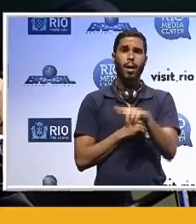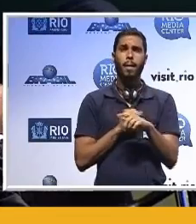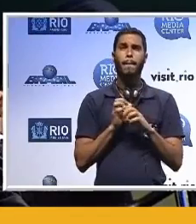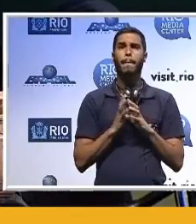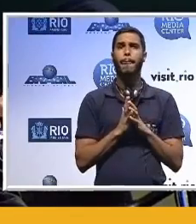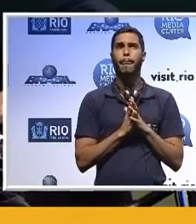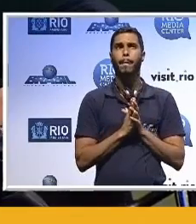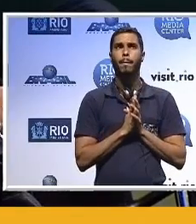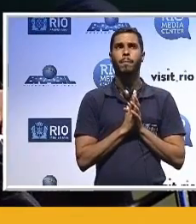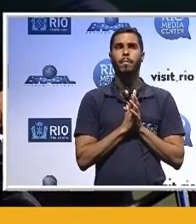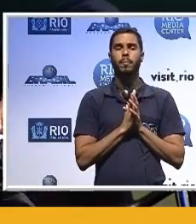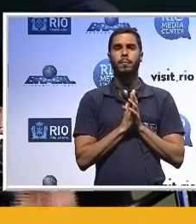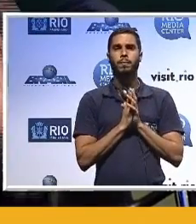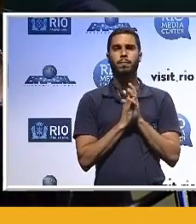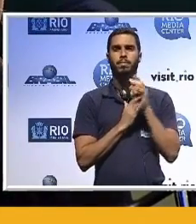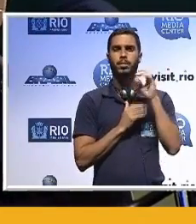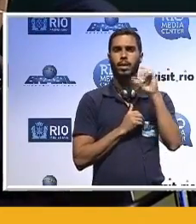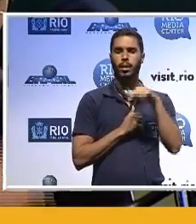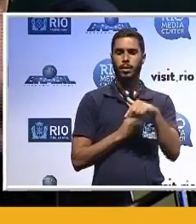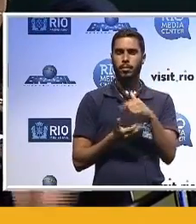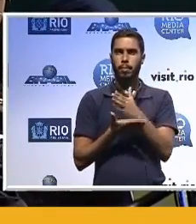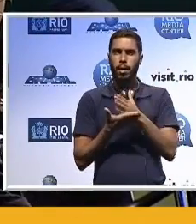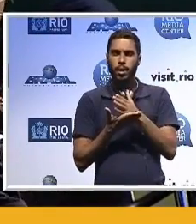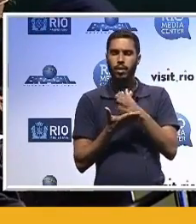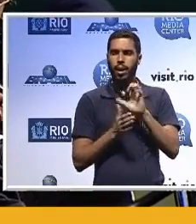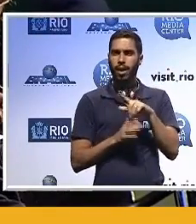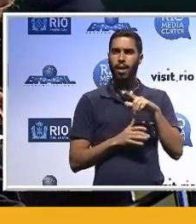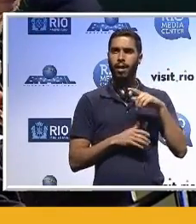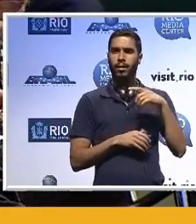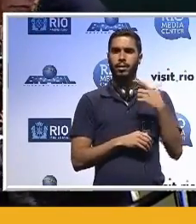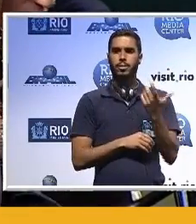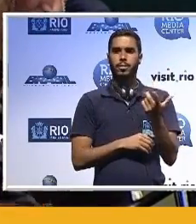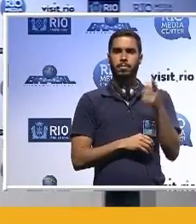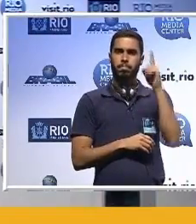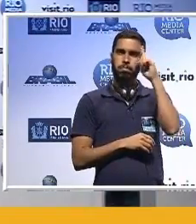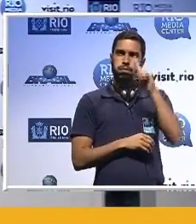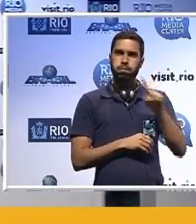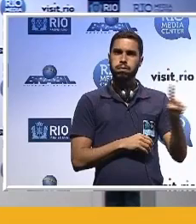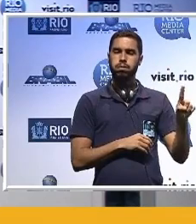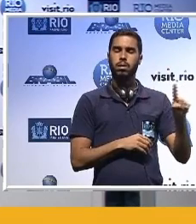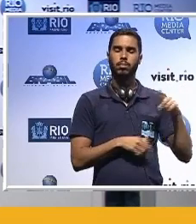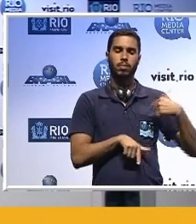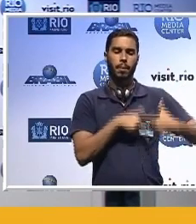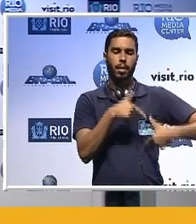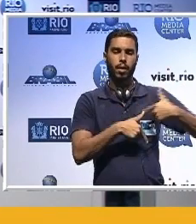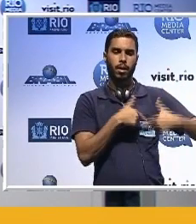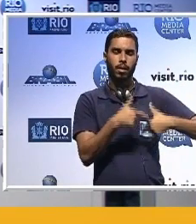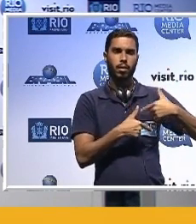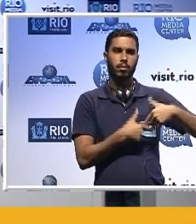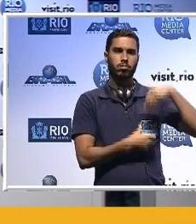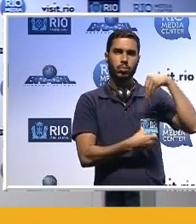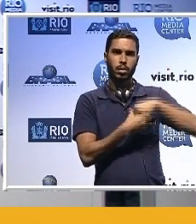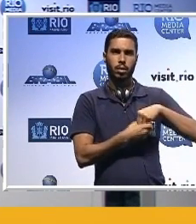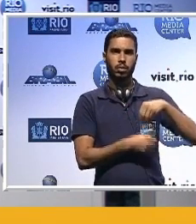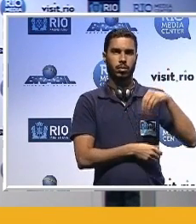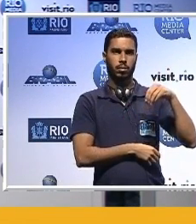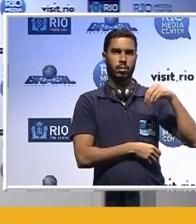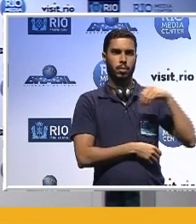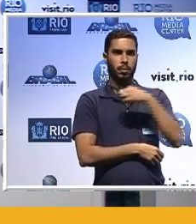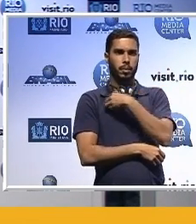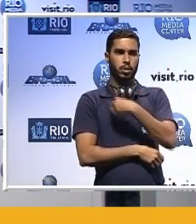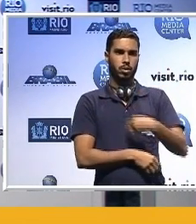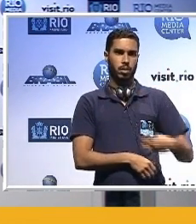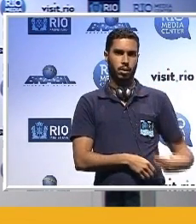isso é parte do dia a dia nosso lá do Ministério, entendeu? Essa moça